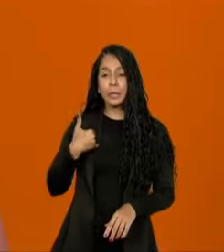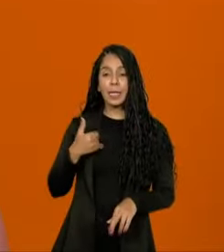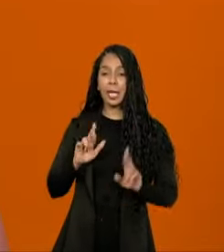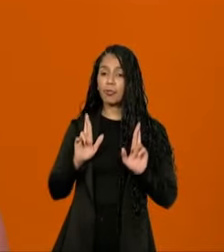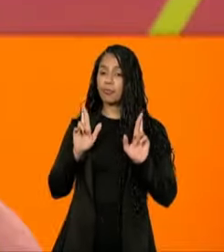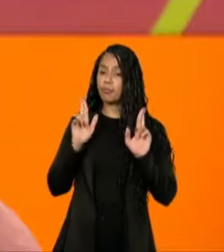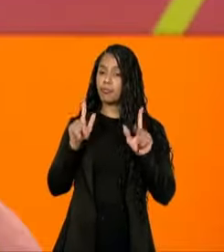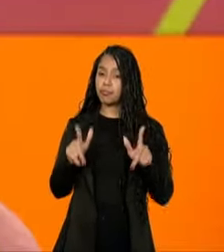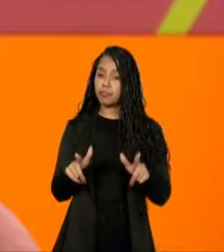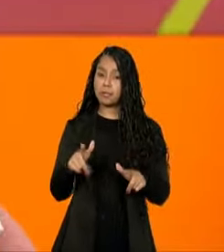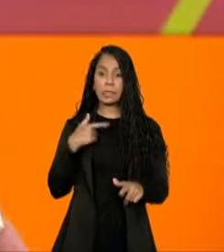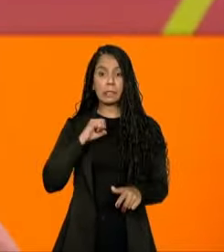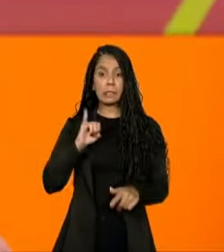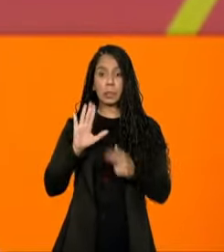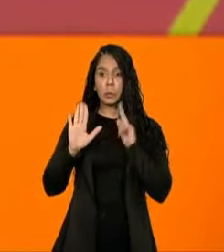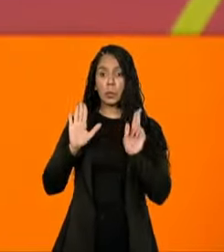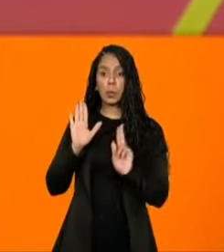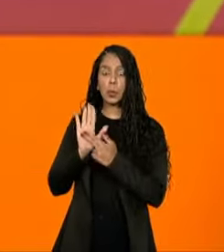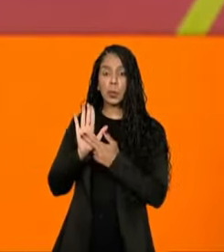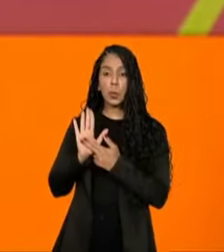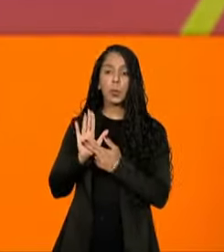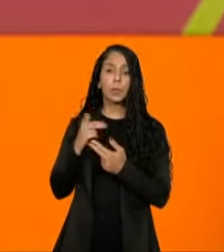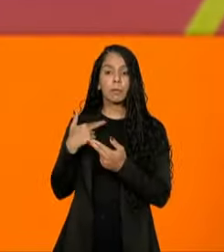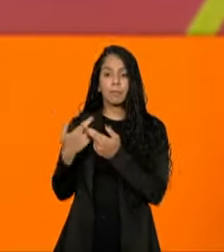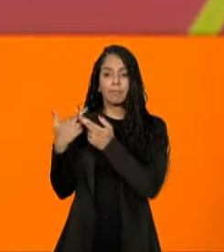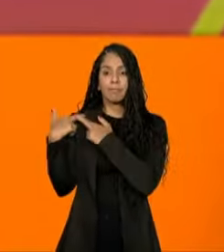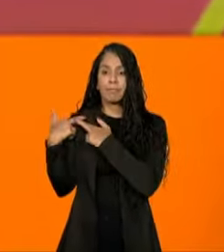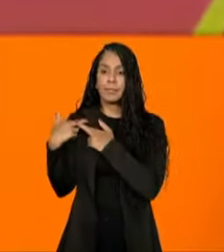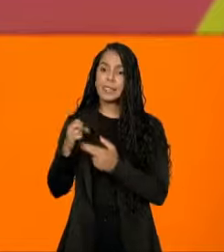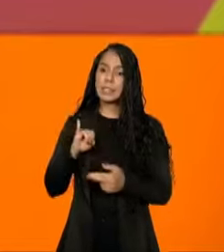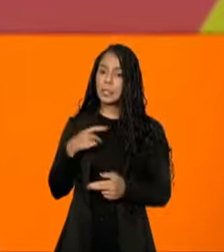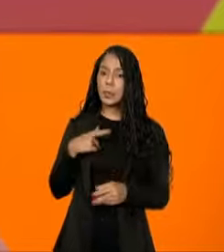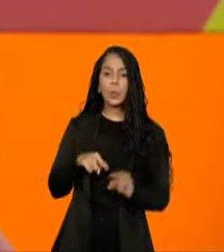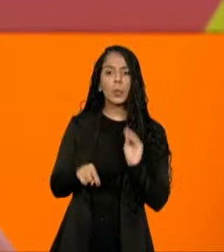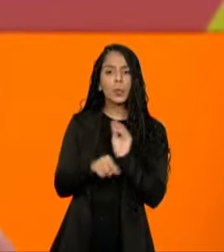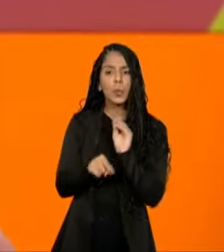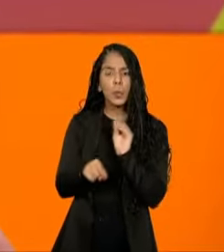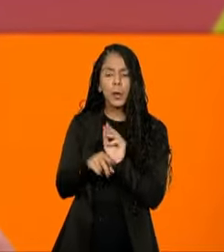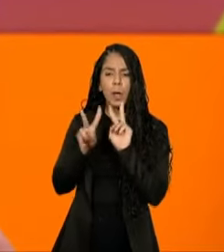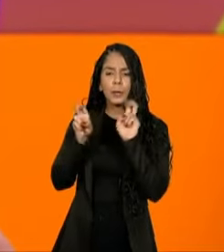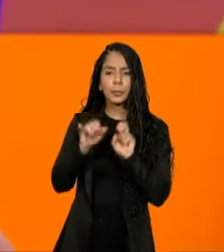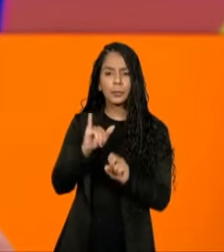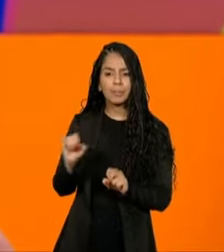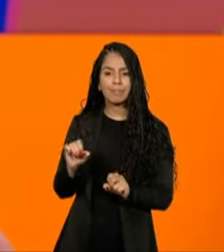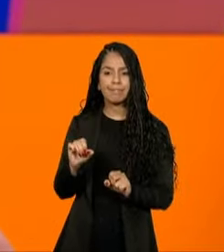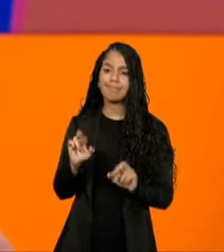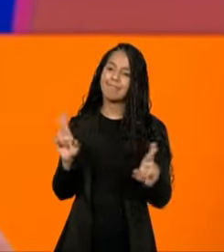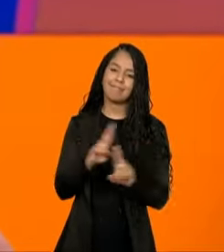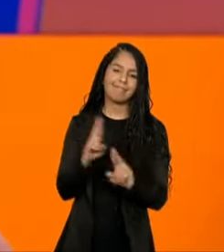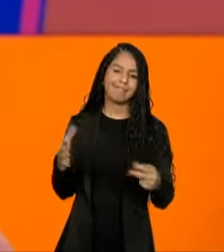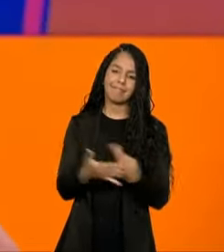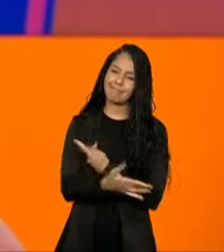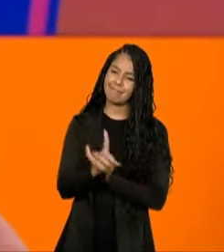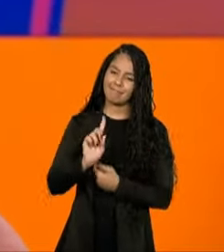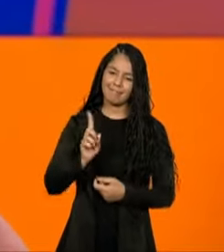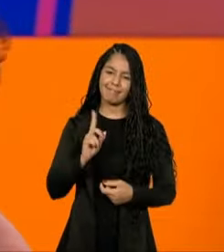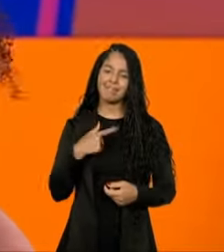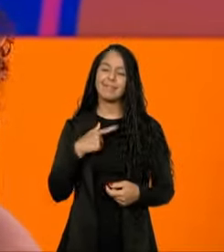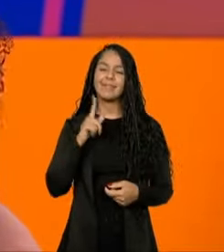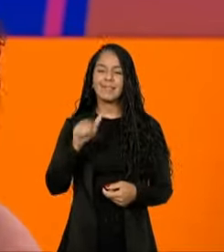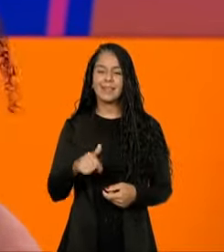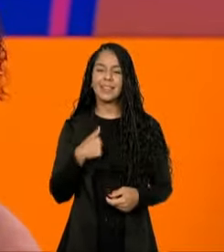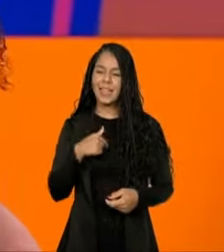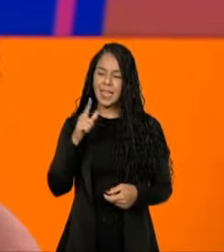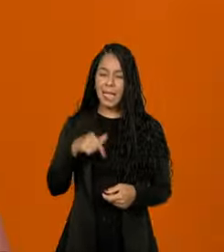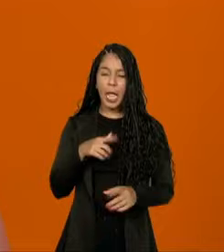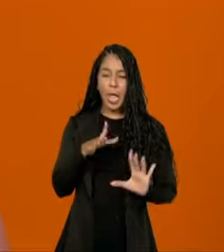diferentes. E se a gente não assumir esse lugar com responsabilidade, se a gente não cuidar disso, essa relação não acontece. É aquela famosa conexão que todo mundo fala,